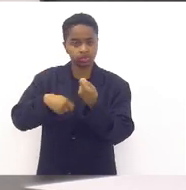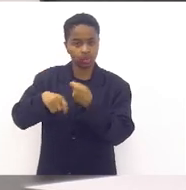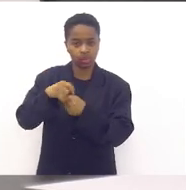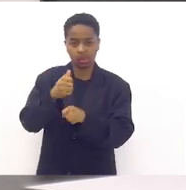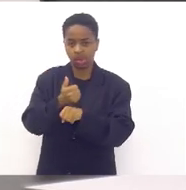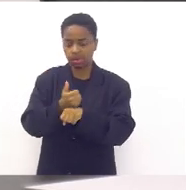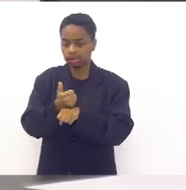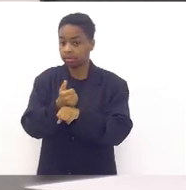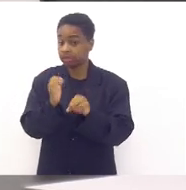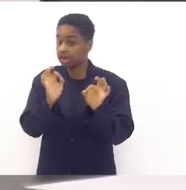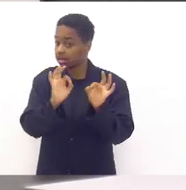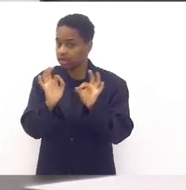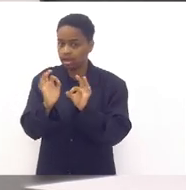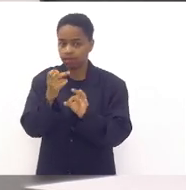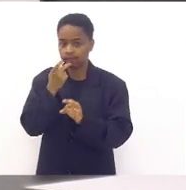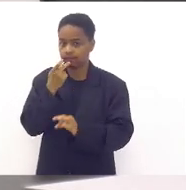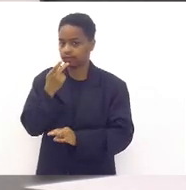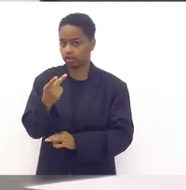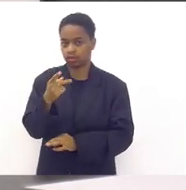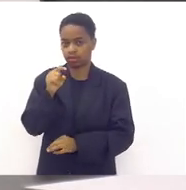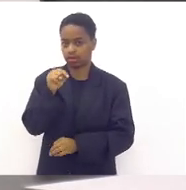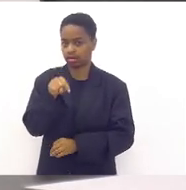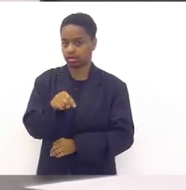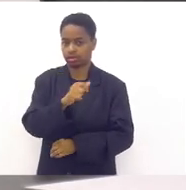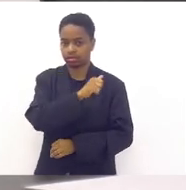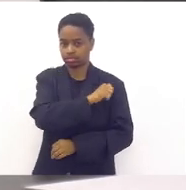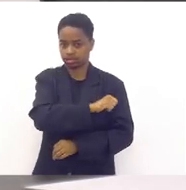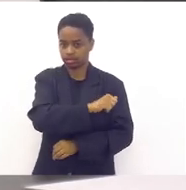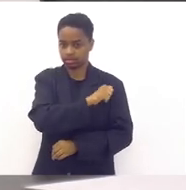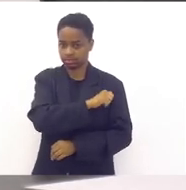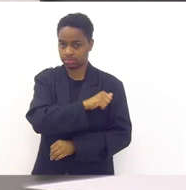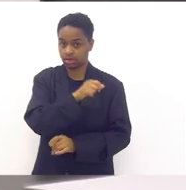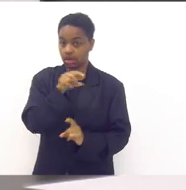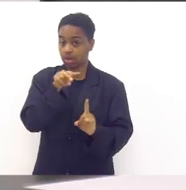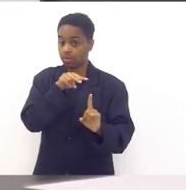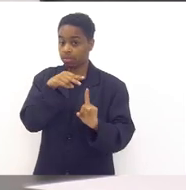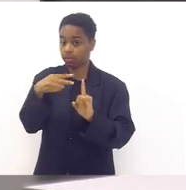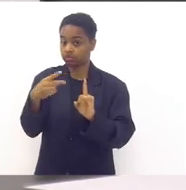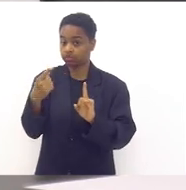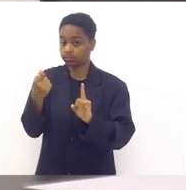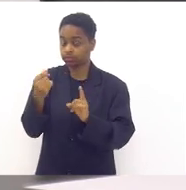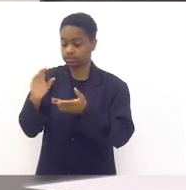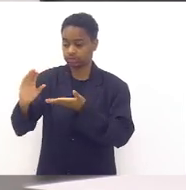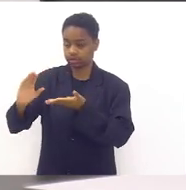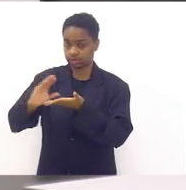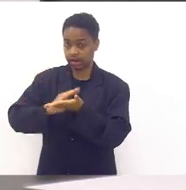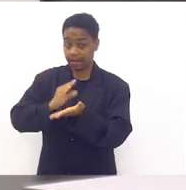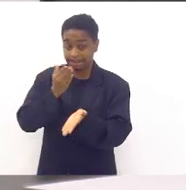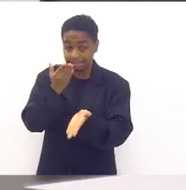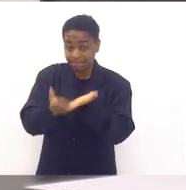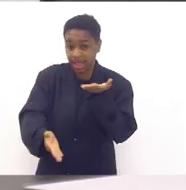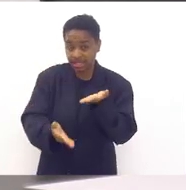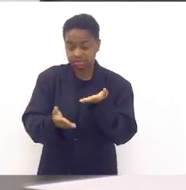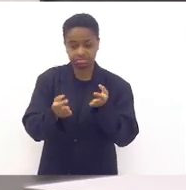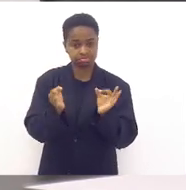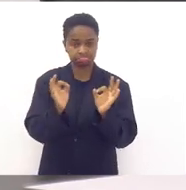ninguém dizer que o Estado do Rio de Janeiro, do ponto de vista das receitas, perde com a reforma